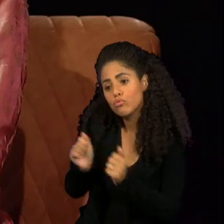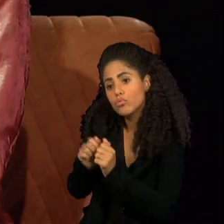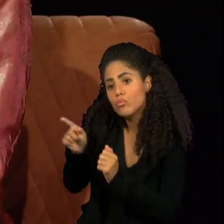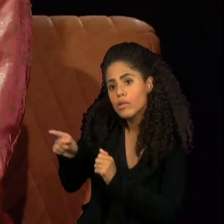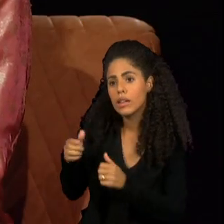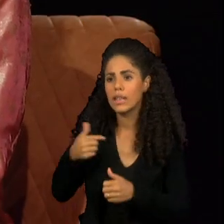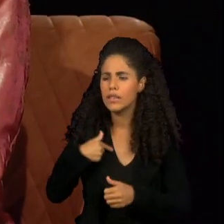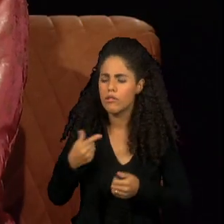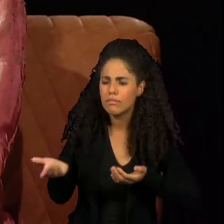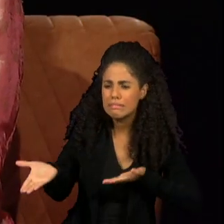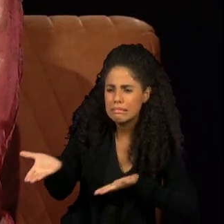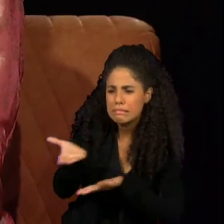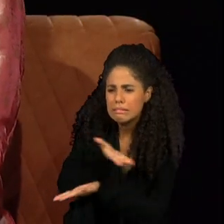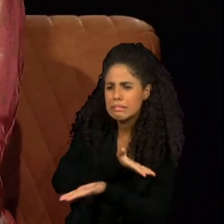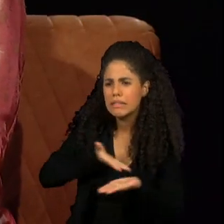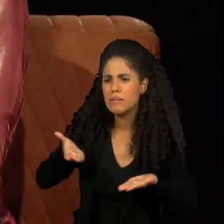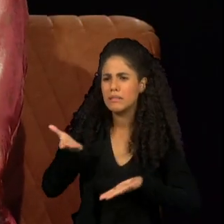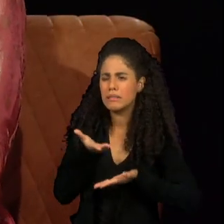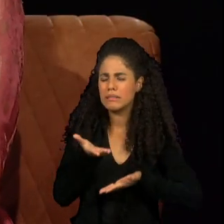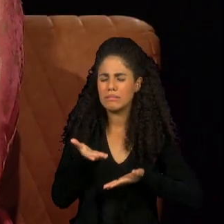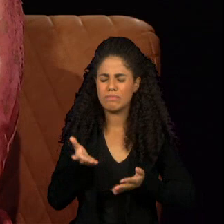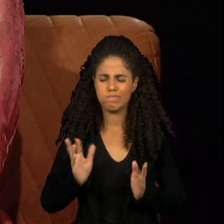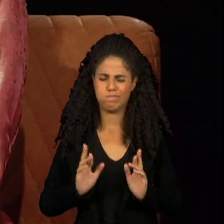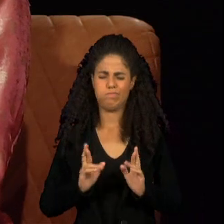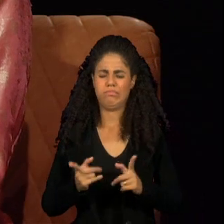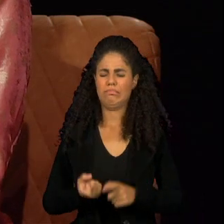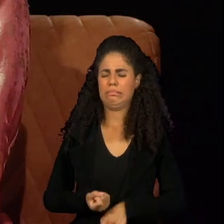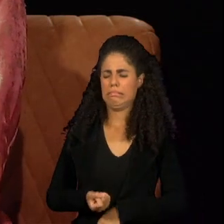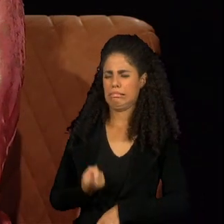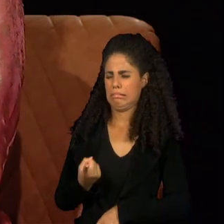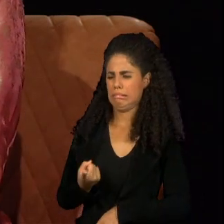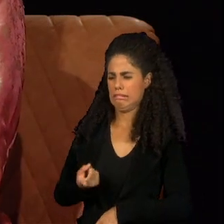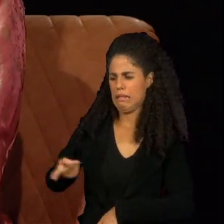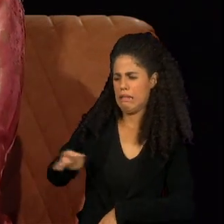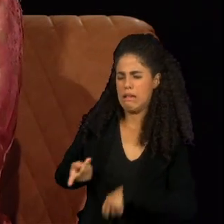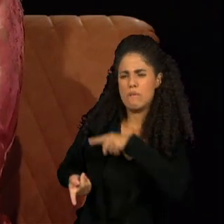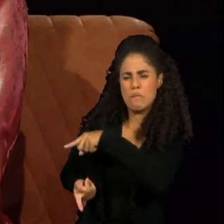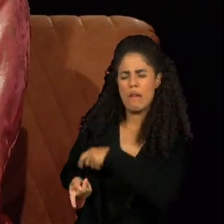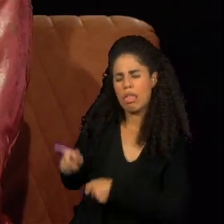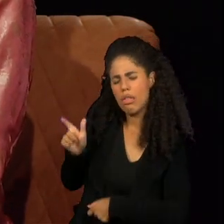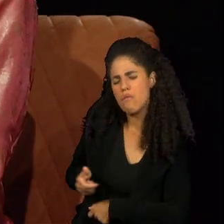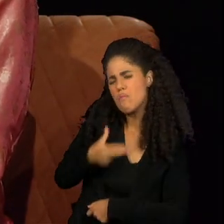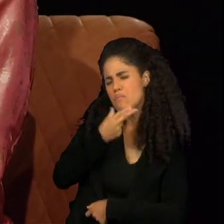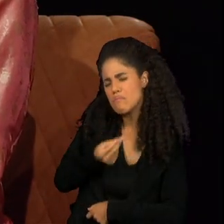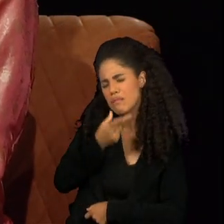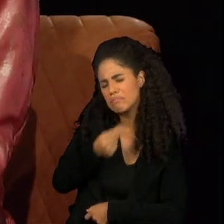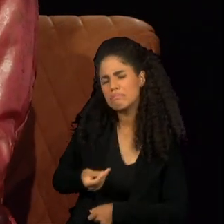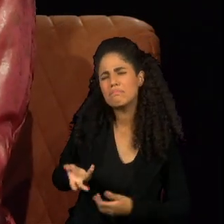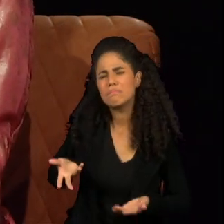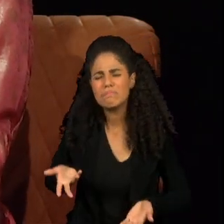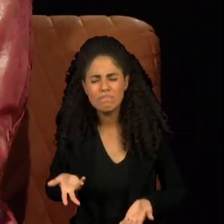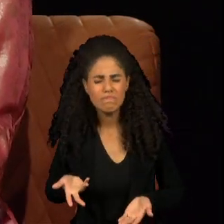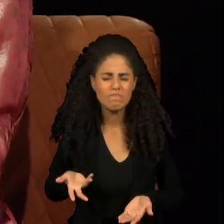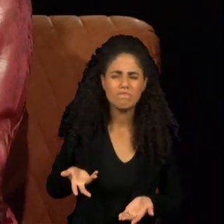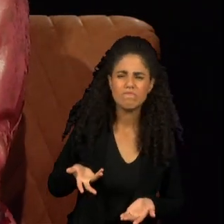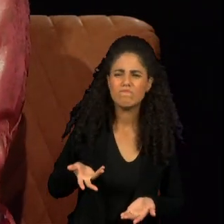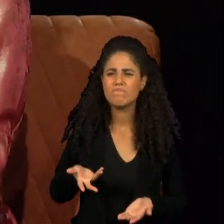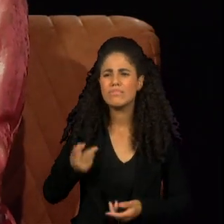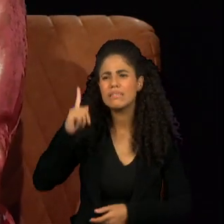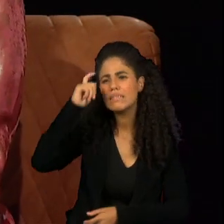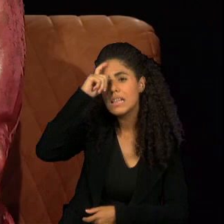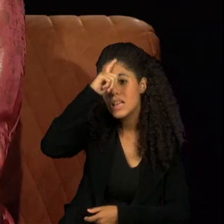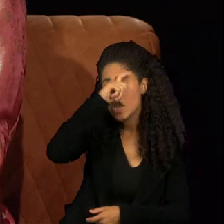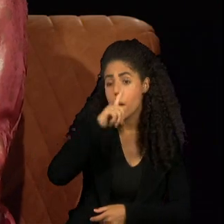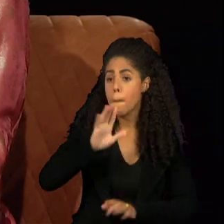relação estranhíssima com Glauber. Pessoalmente, sozinhos, apesar disso tudo, existia um